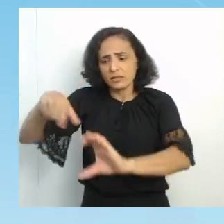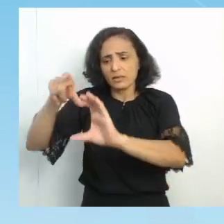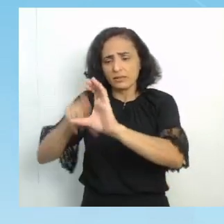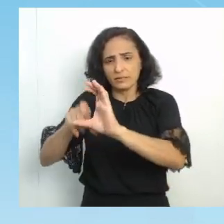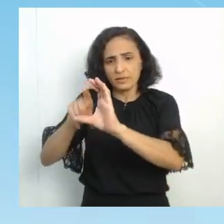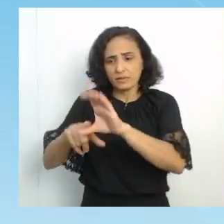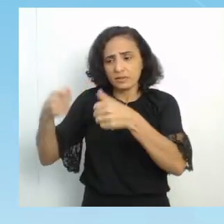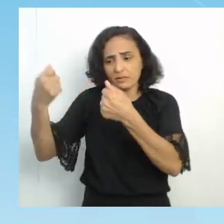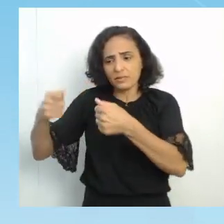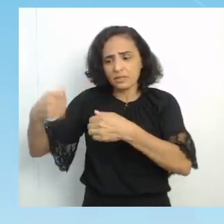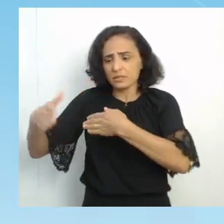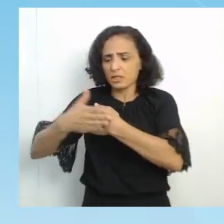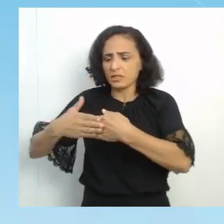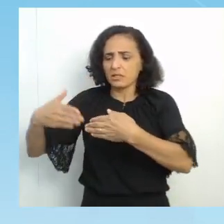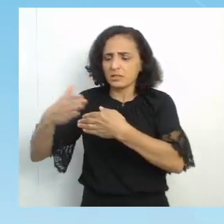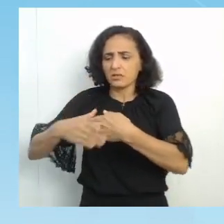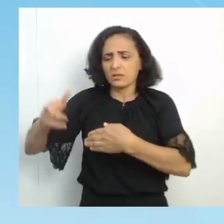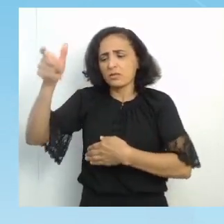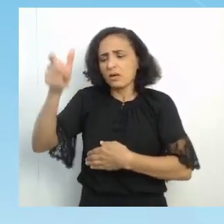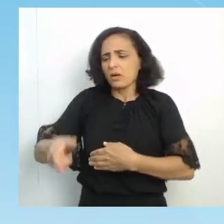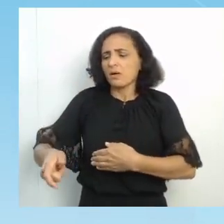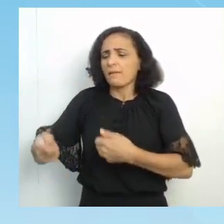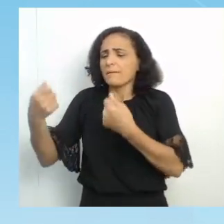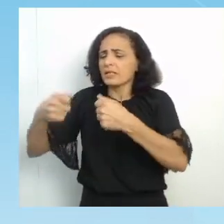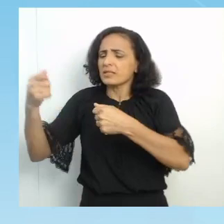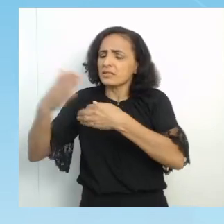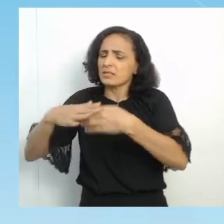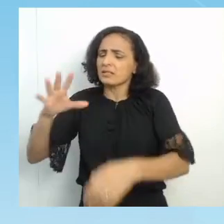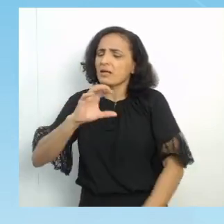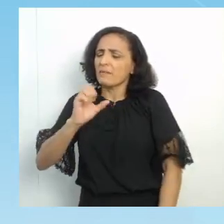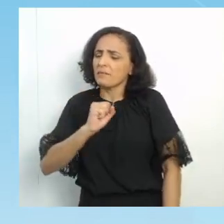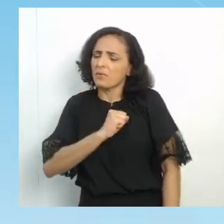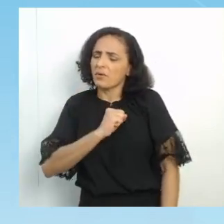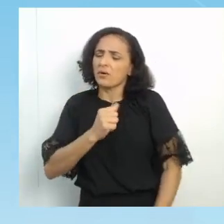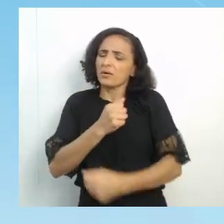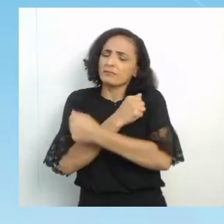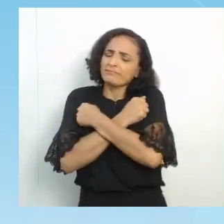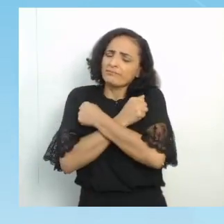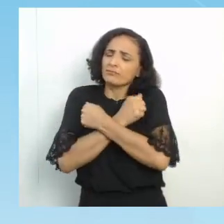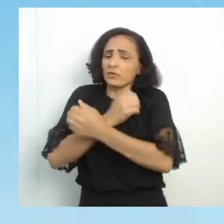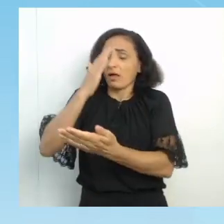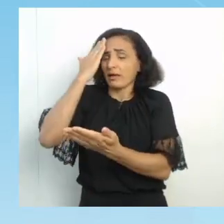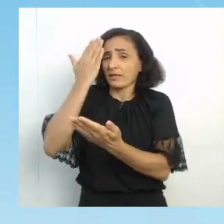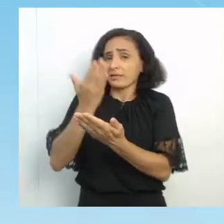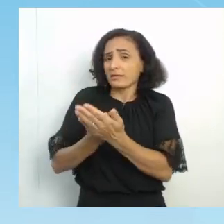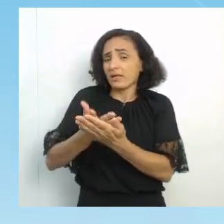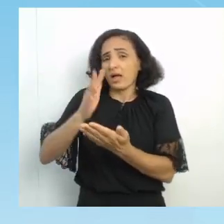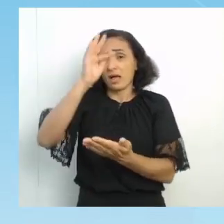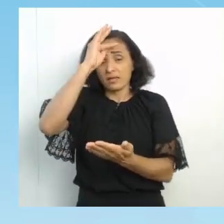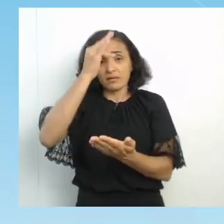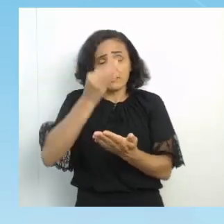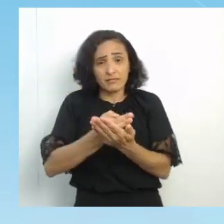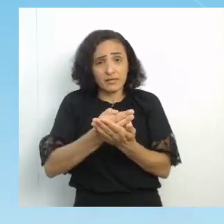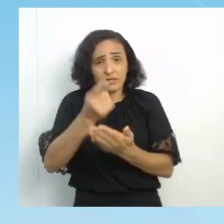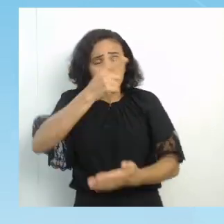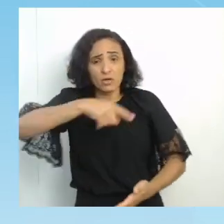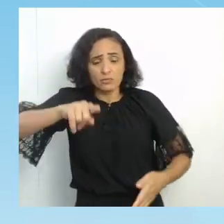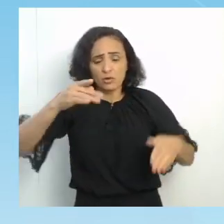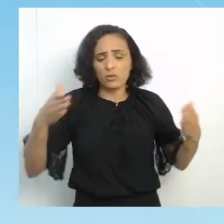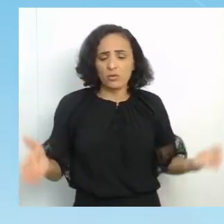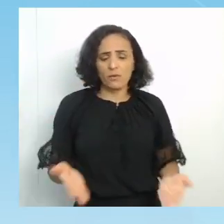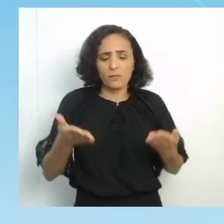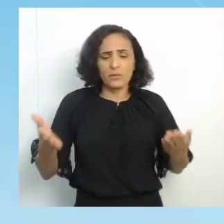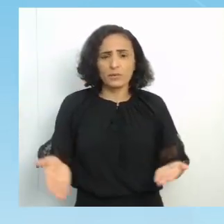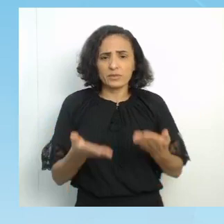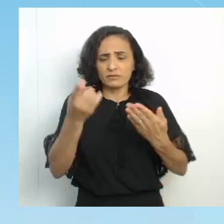necessário abraçar, é necessário acreditar e ter fé. E fazer com que a